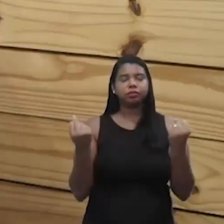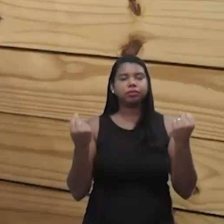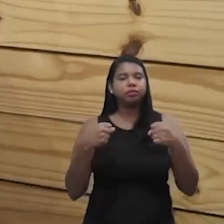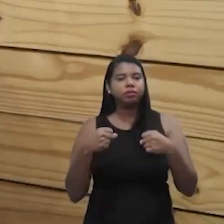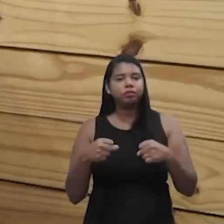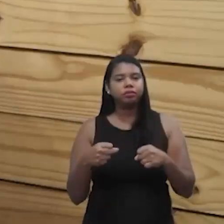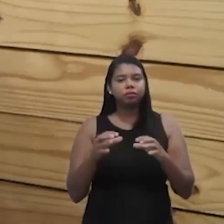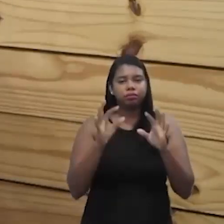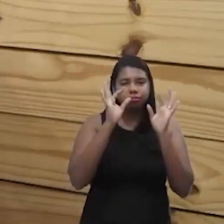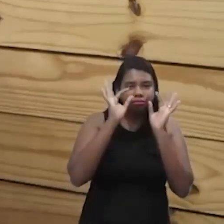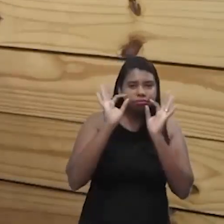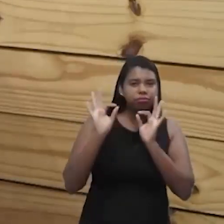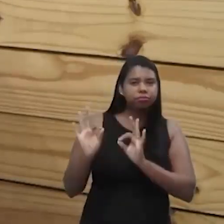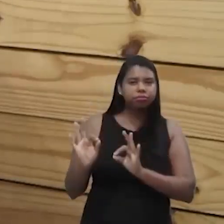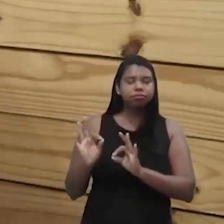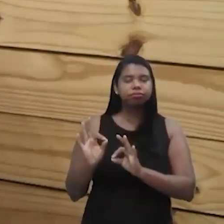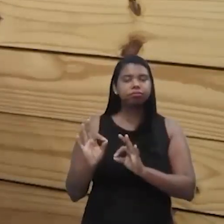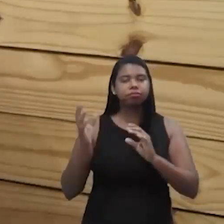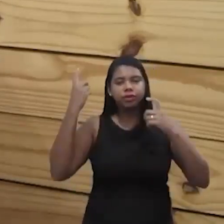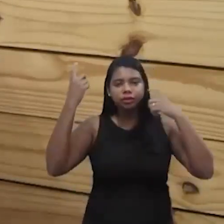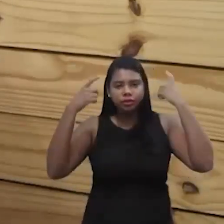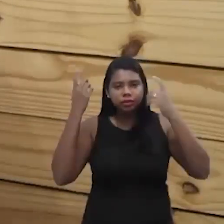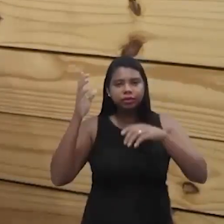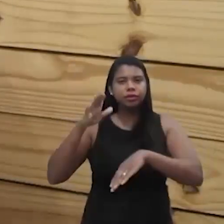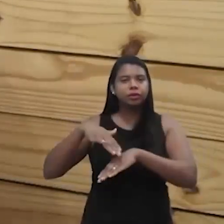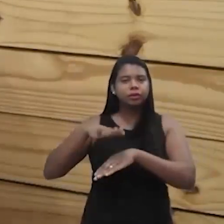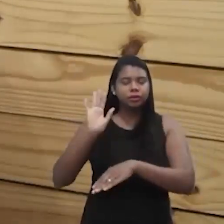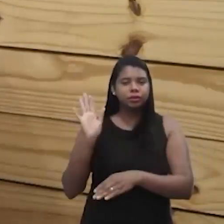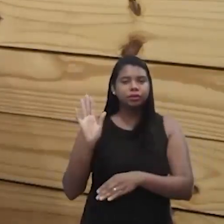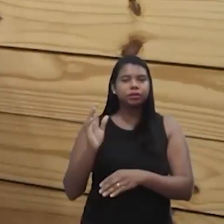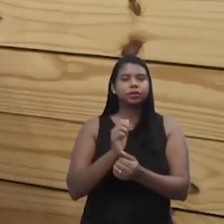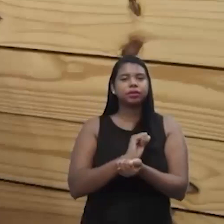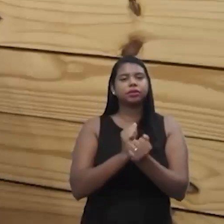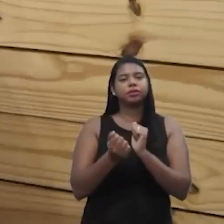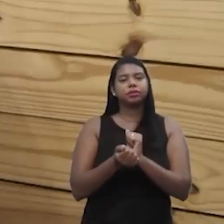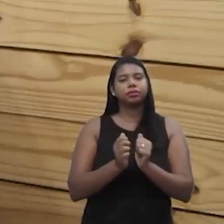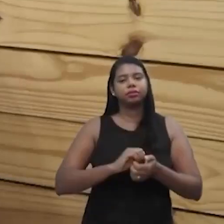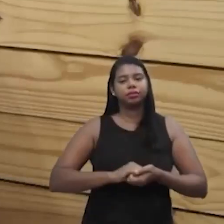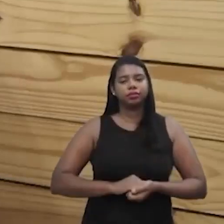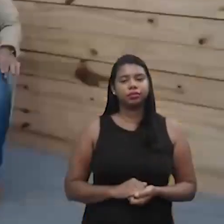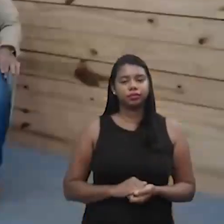precisa haver um ressalto, uma preocupação maior com essas habilidades.